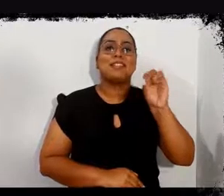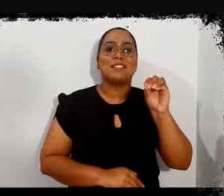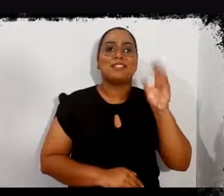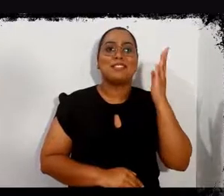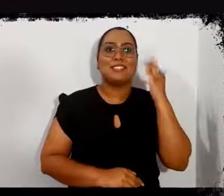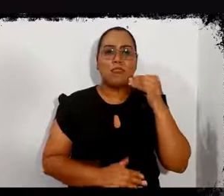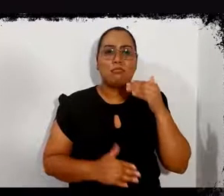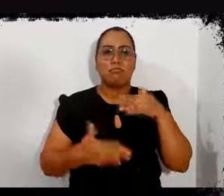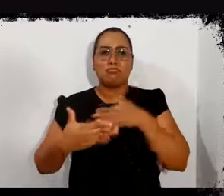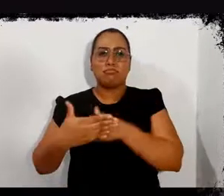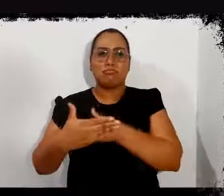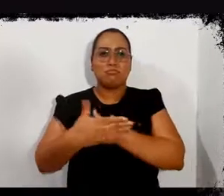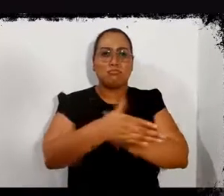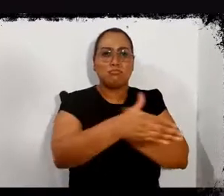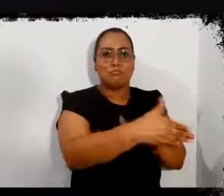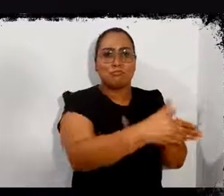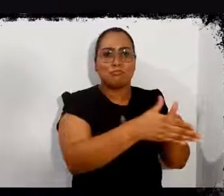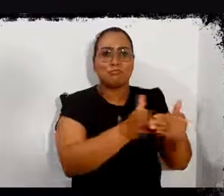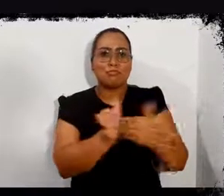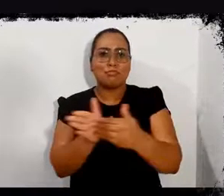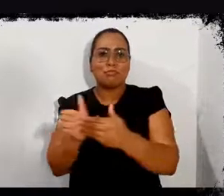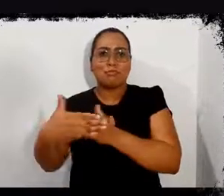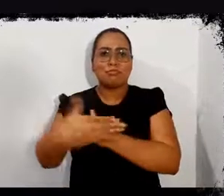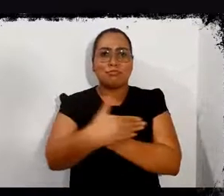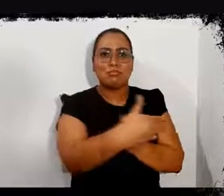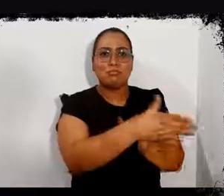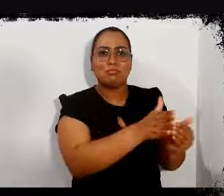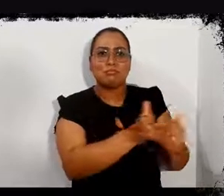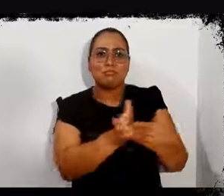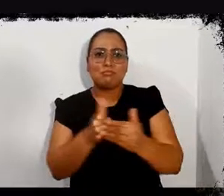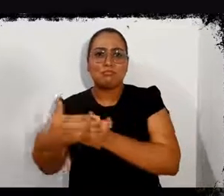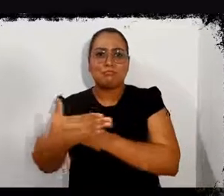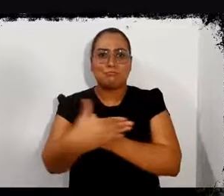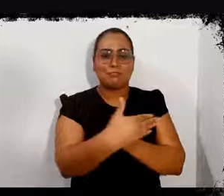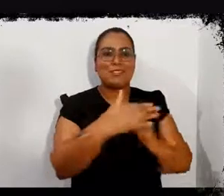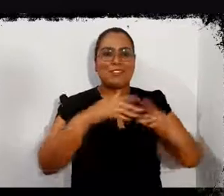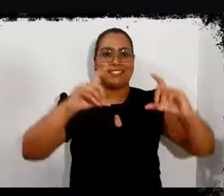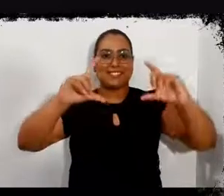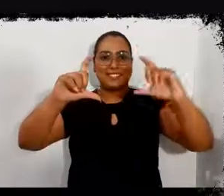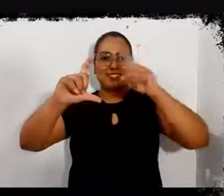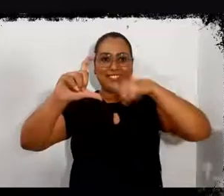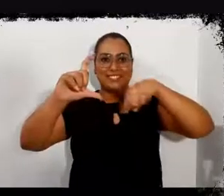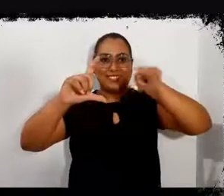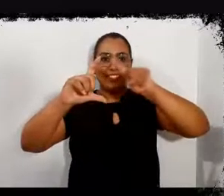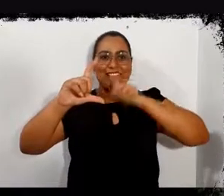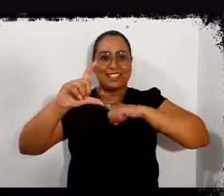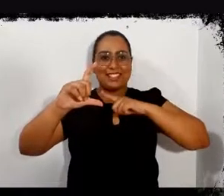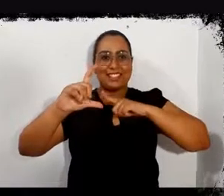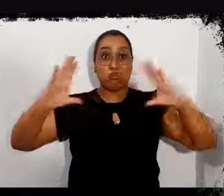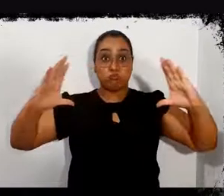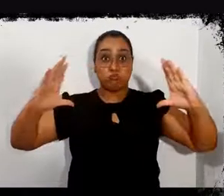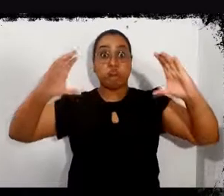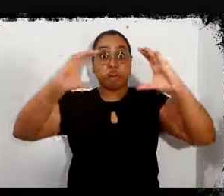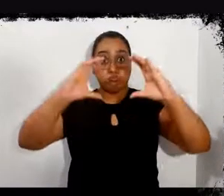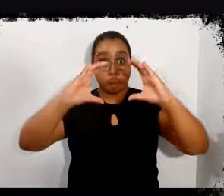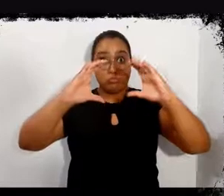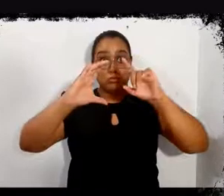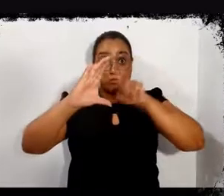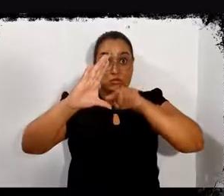Esses labirintos têm esse centro para que aquele